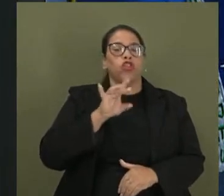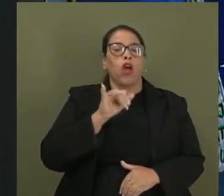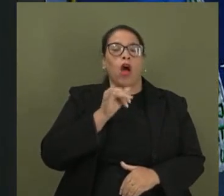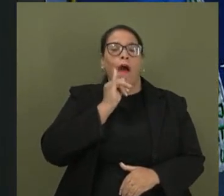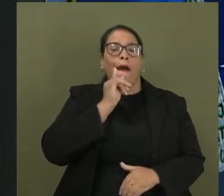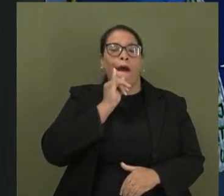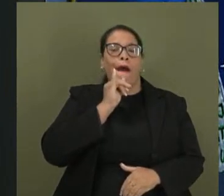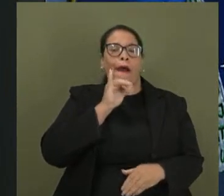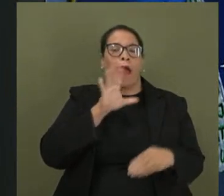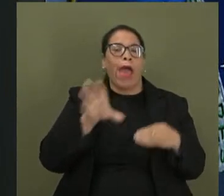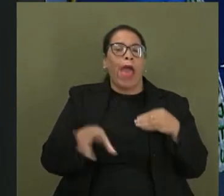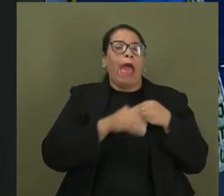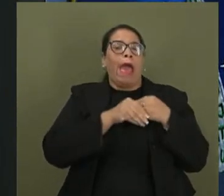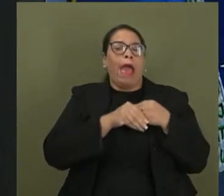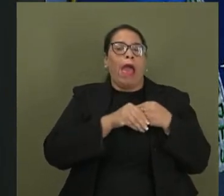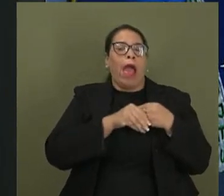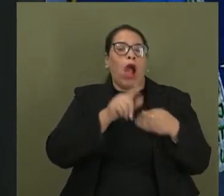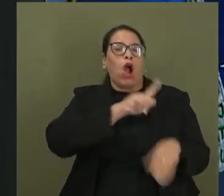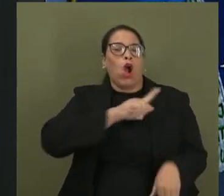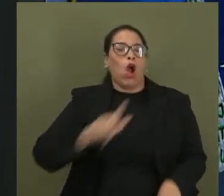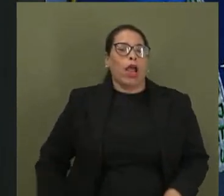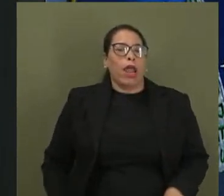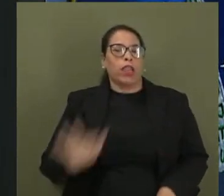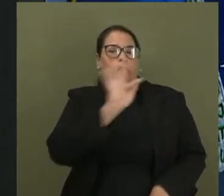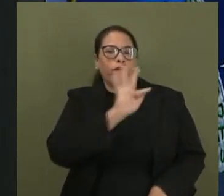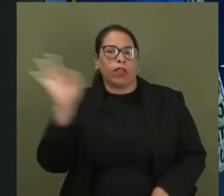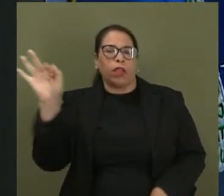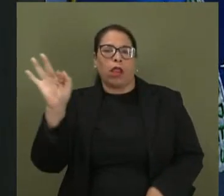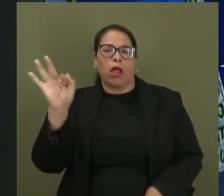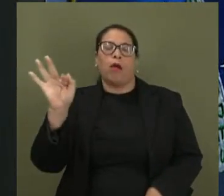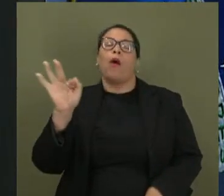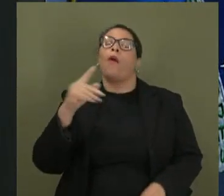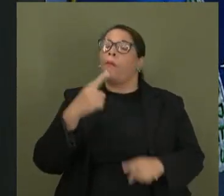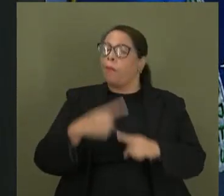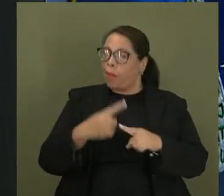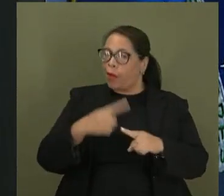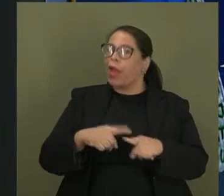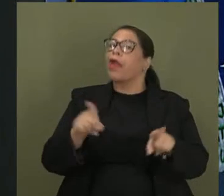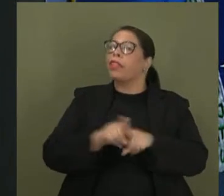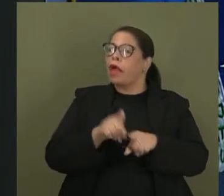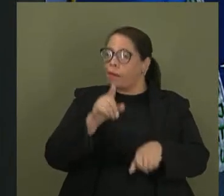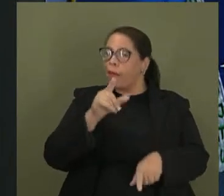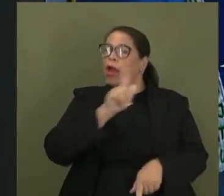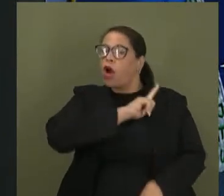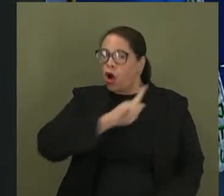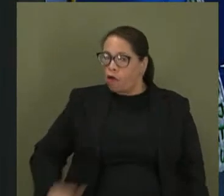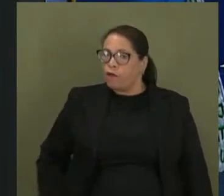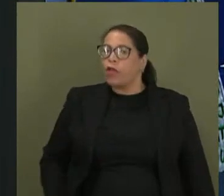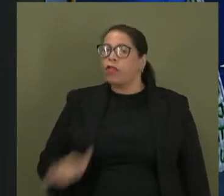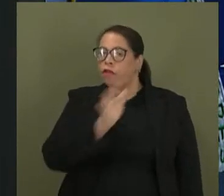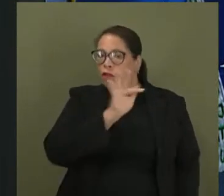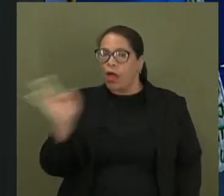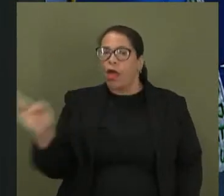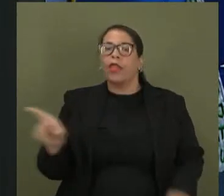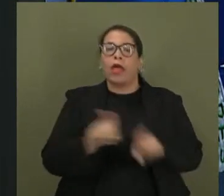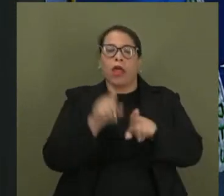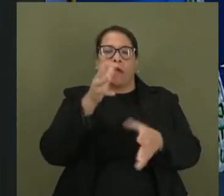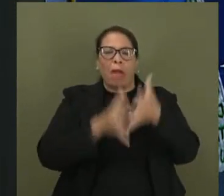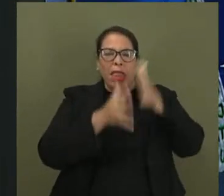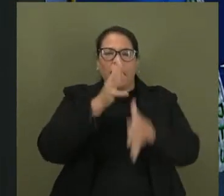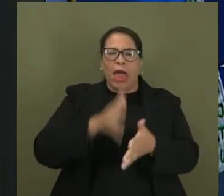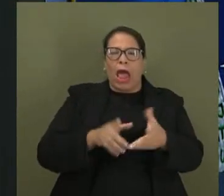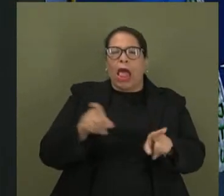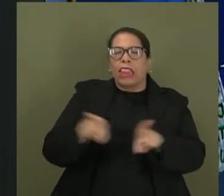do governo federal, que atualmente também invade as prerrogativas desta casa, exala